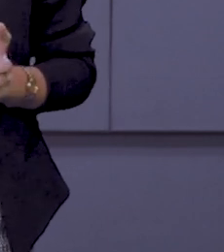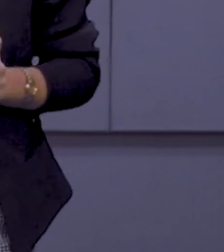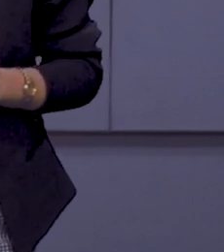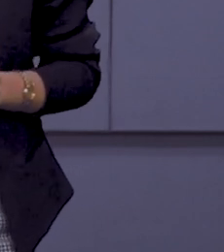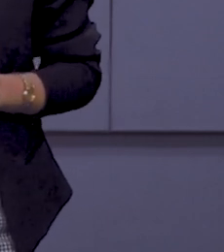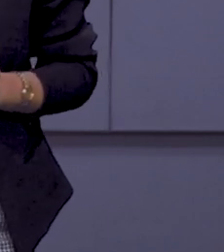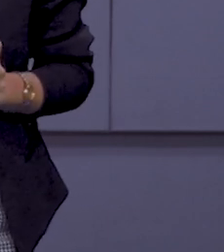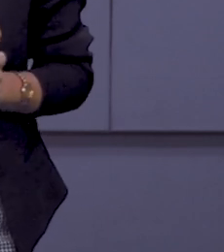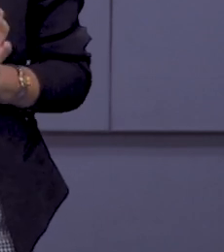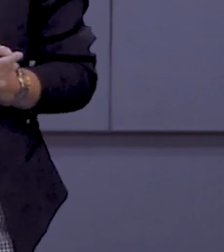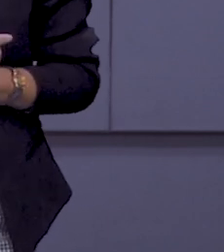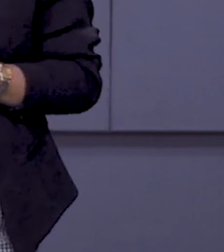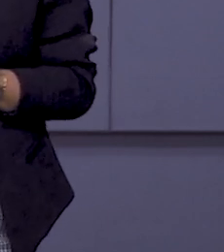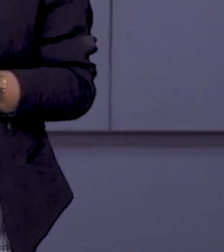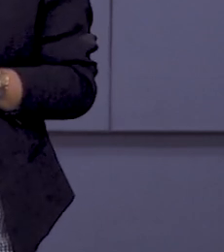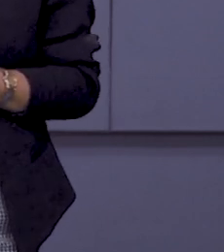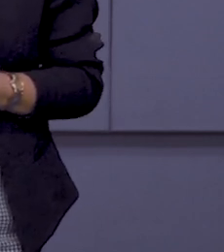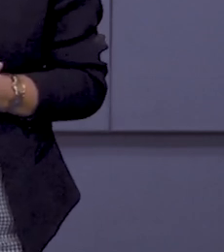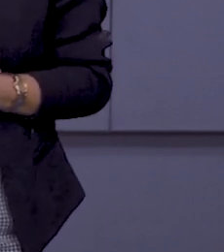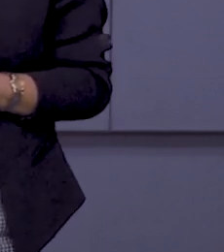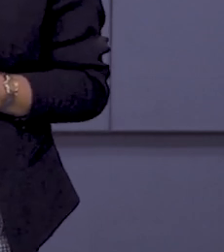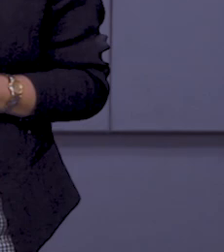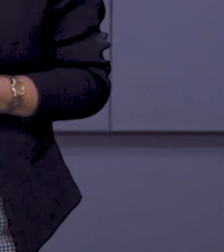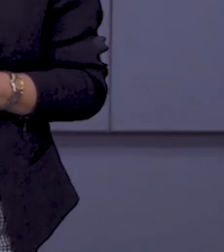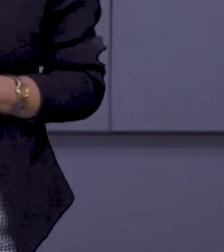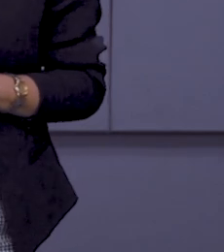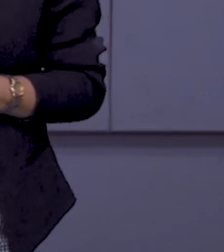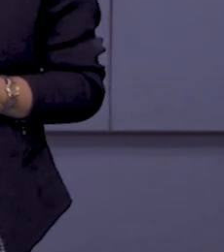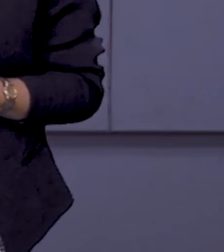botang notificação, atunonei tabo sira labelela com informação fomos siame. Obrigada.